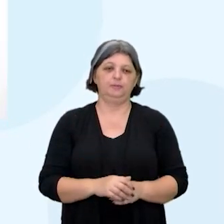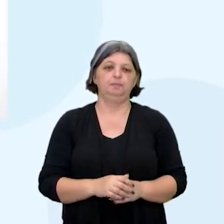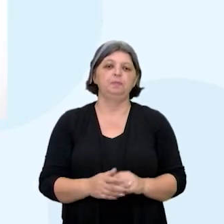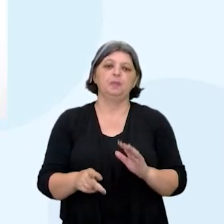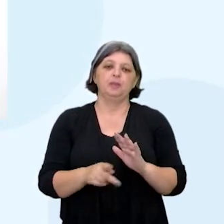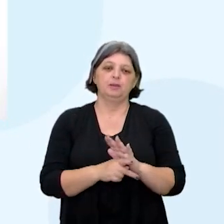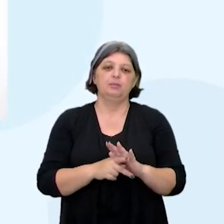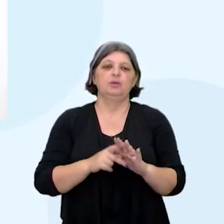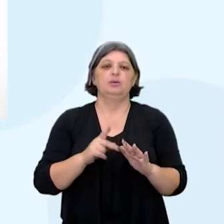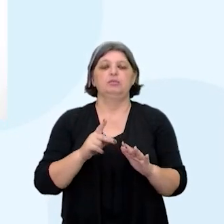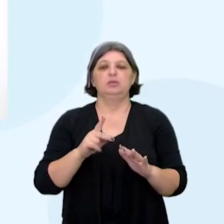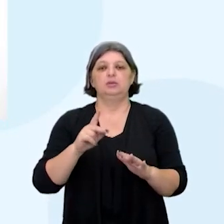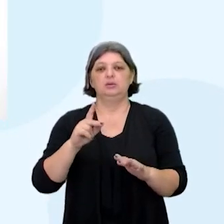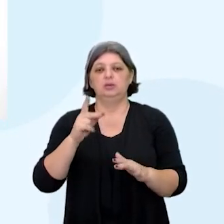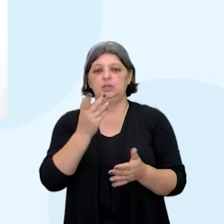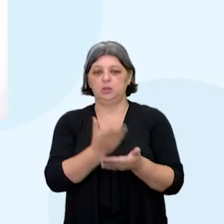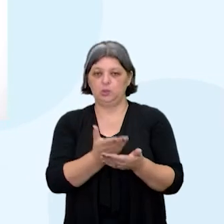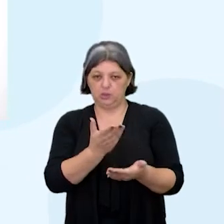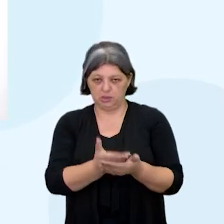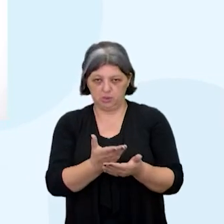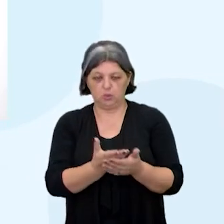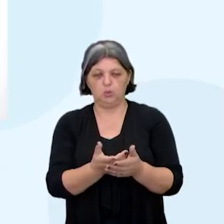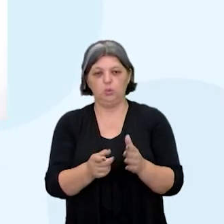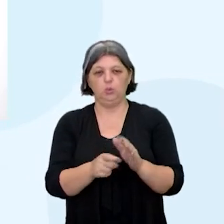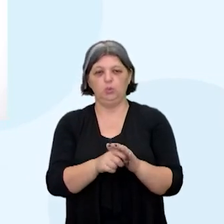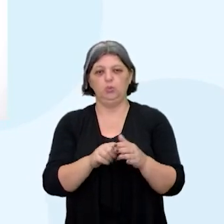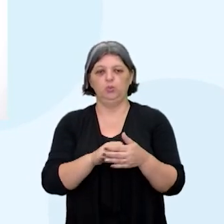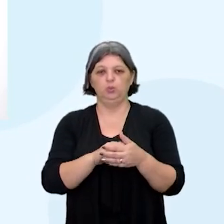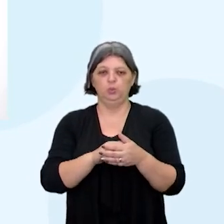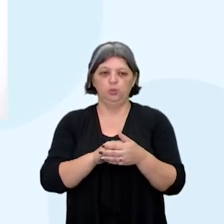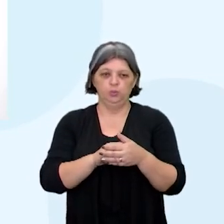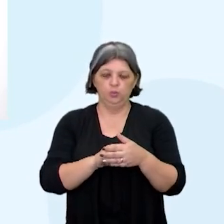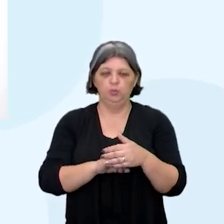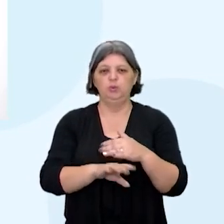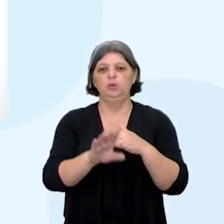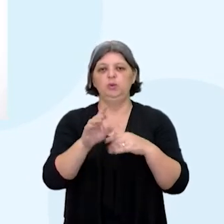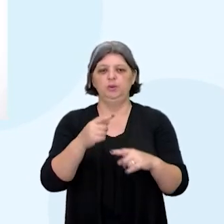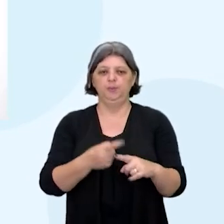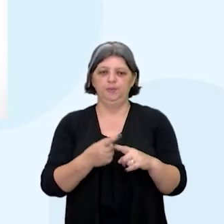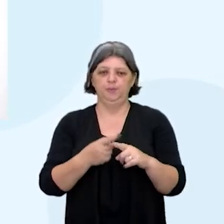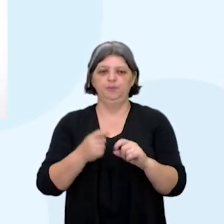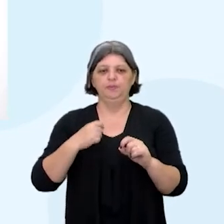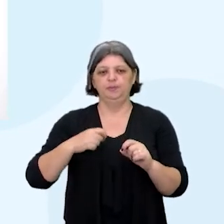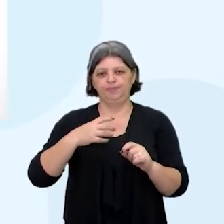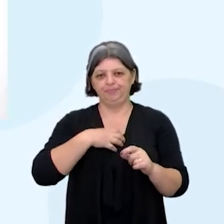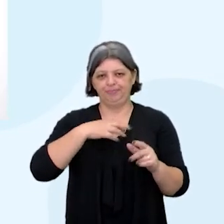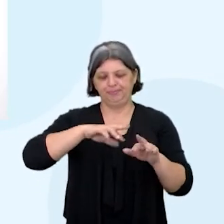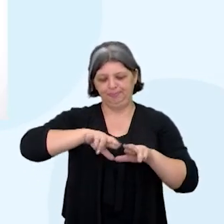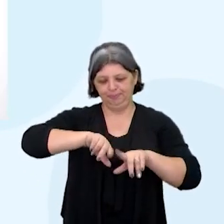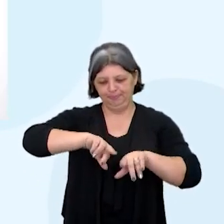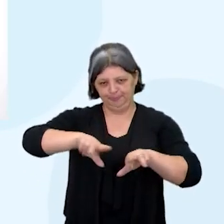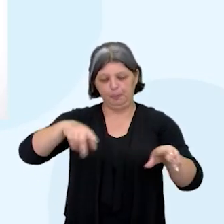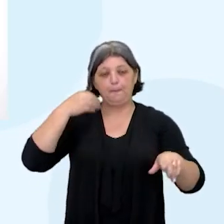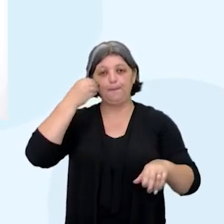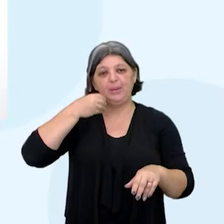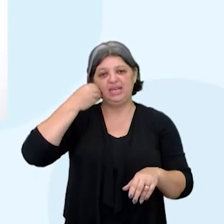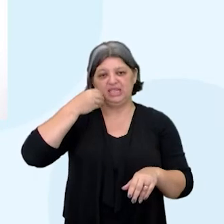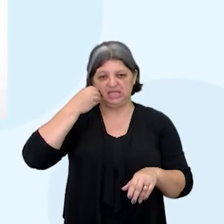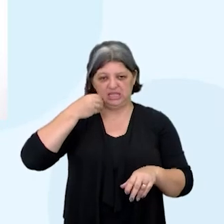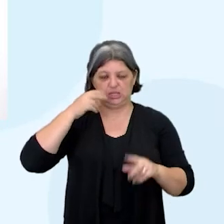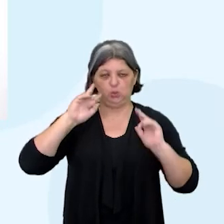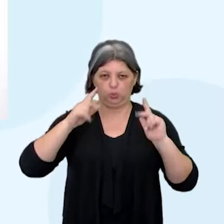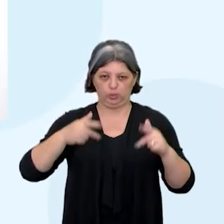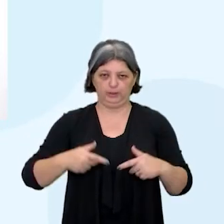aprofundamento curricular, que nós estamos trabalhando em cultura e movimento, diferentes formas de narrar a experiência humana,